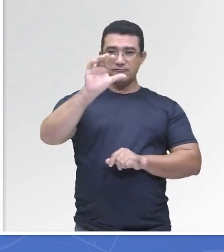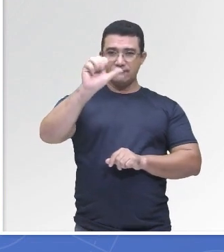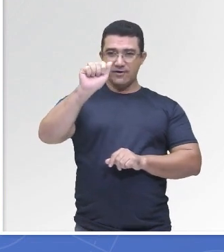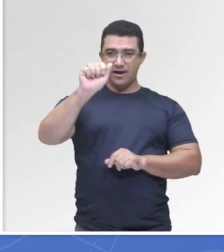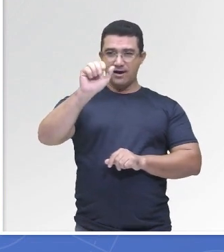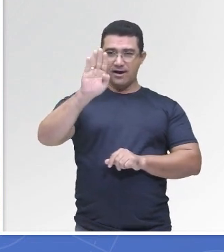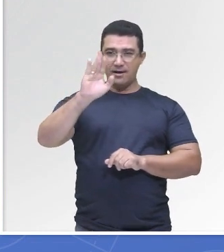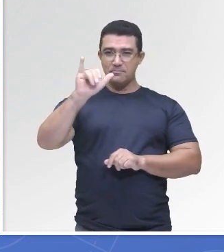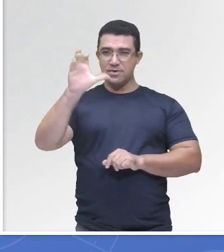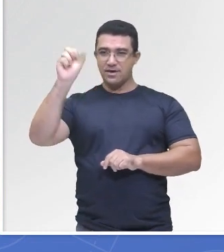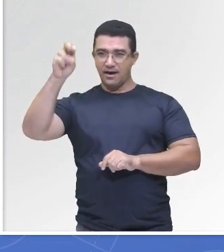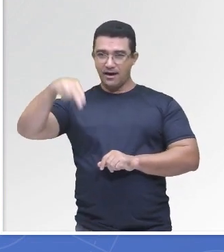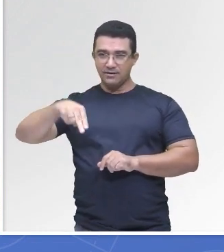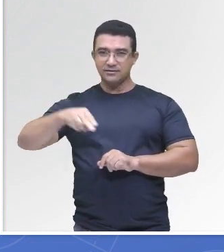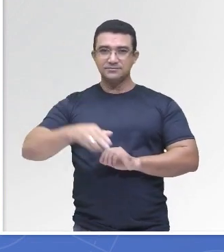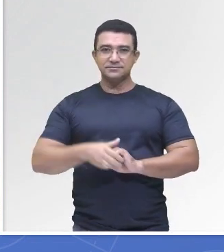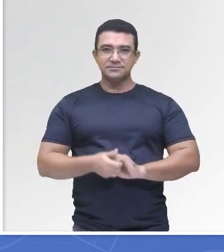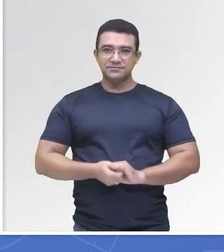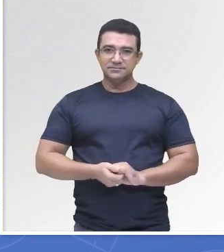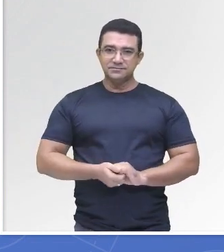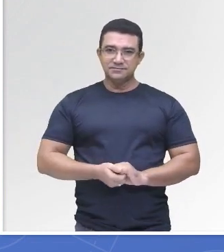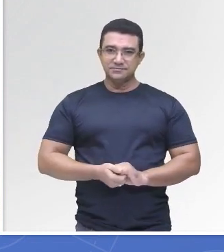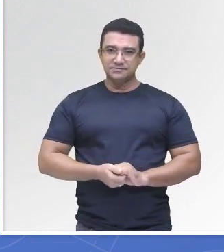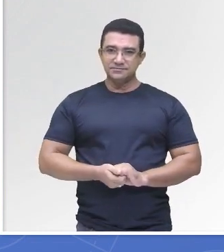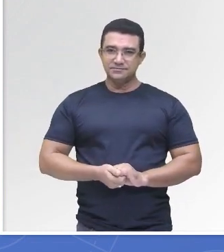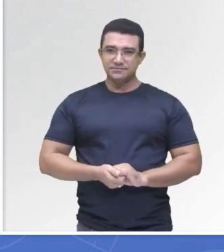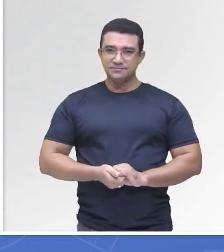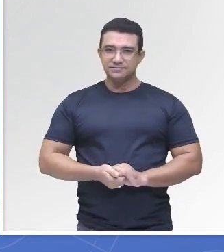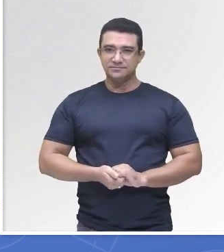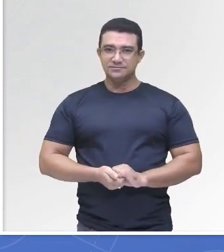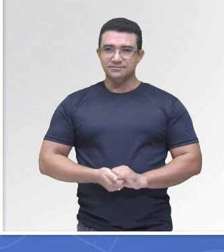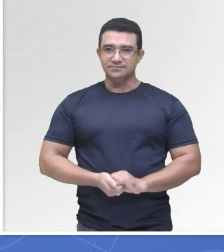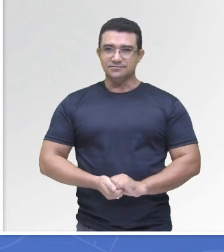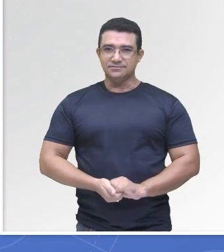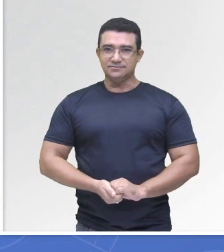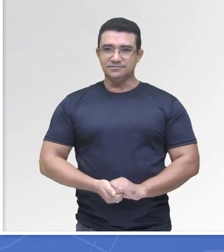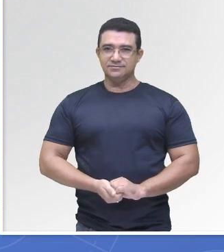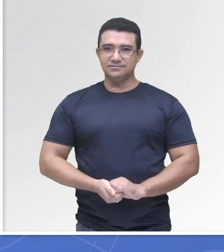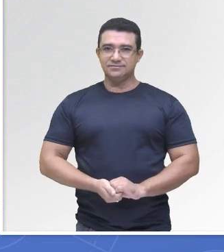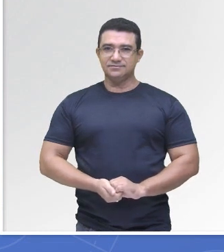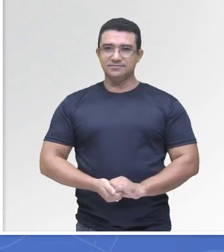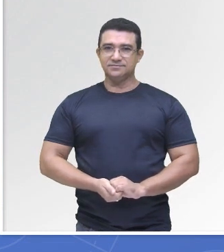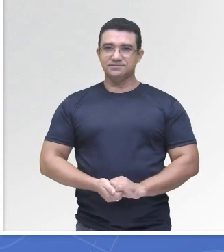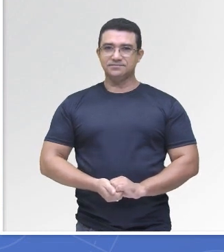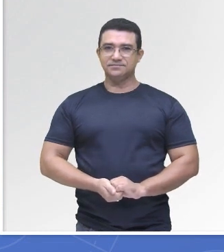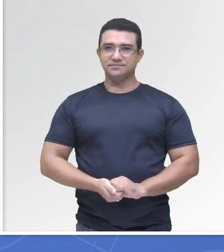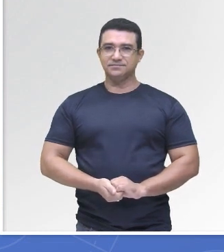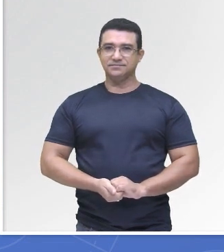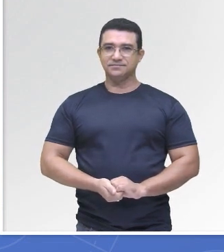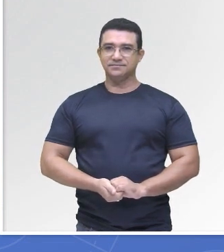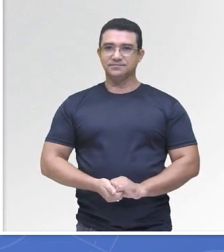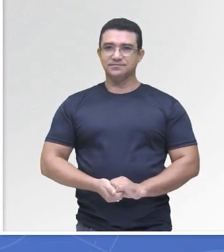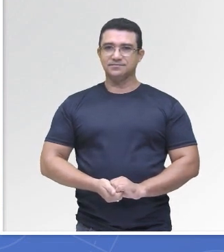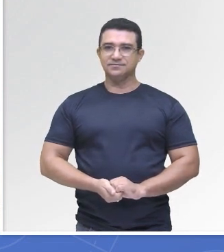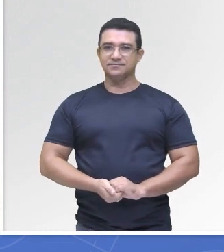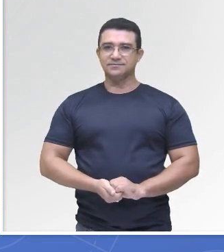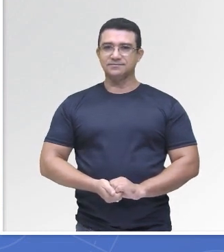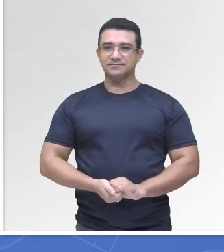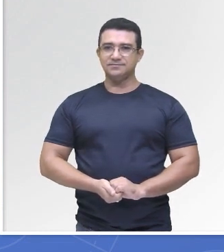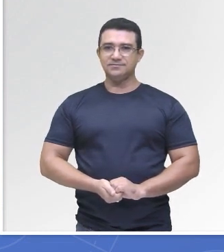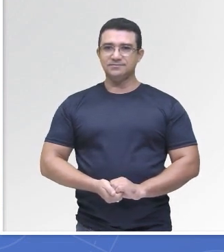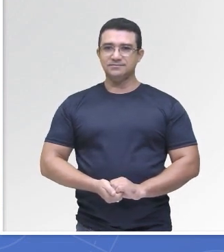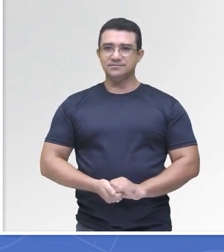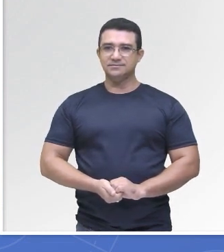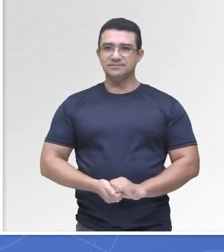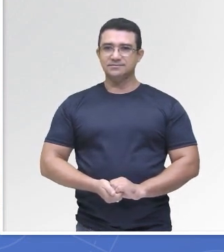colocou. Aí passou um pouquinho rápido aqui. Fabiane, vou ficar te devendo. Deixa eu ver ali. O